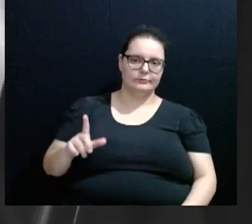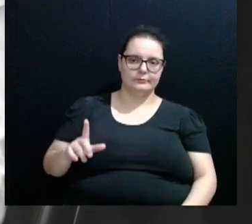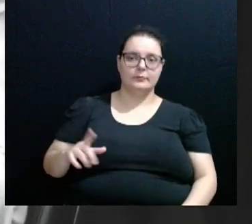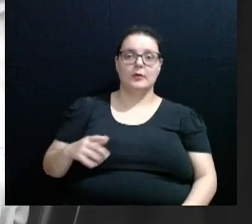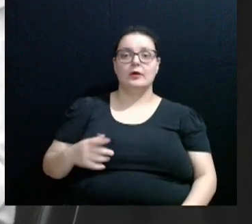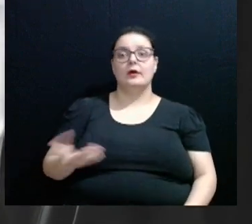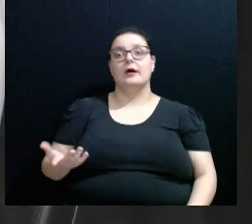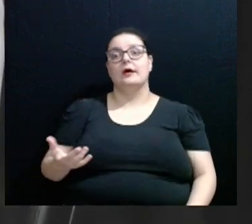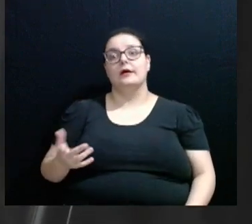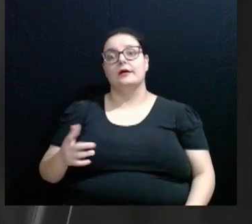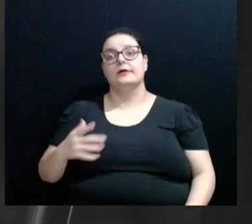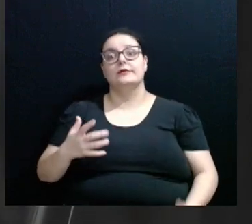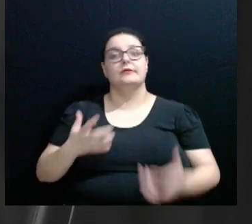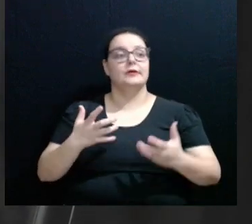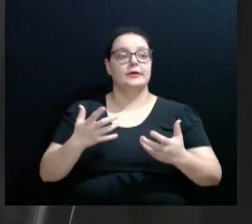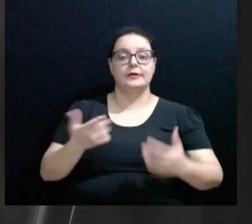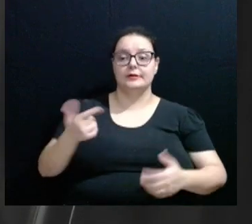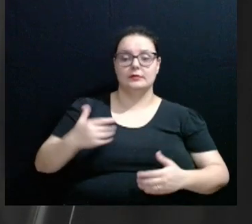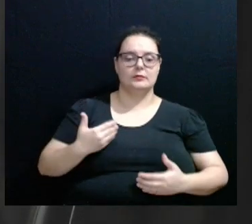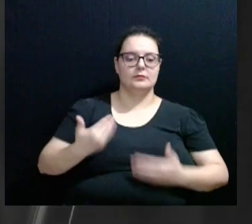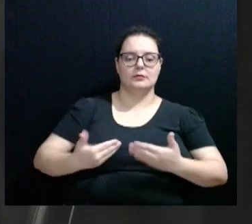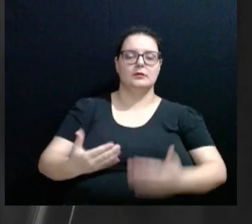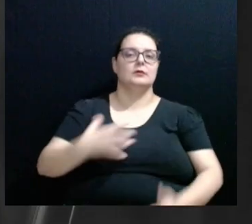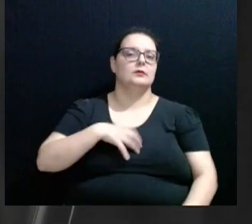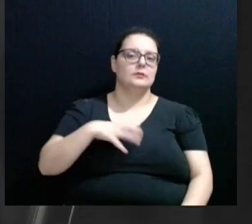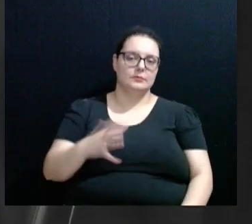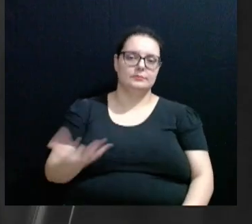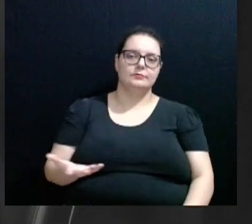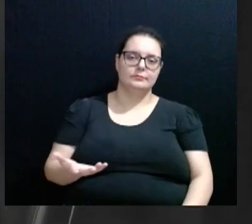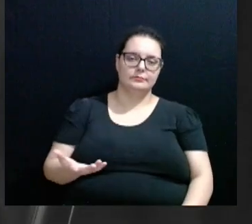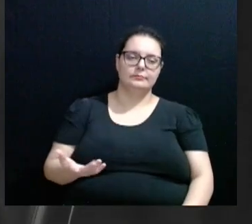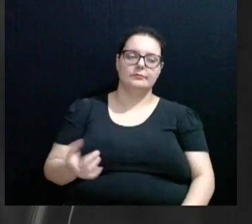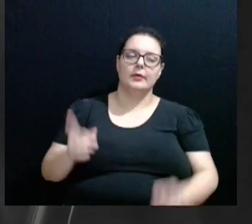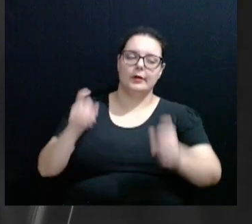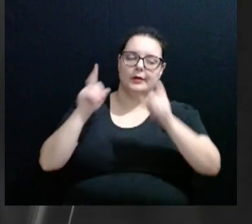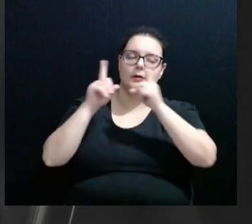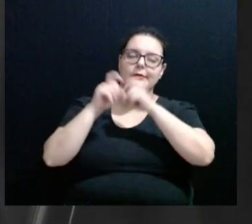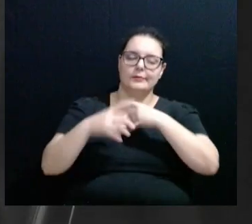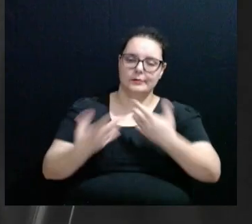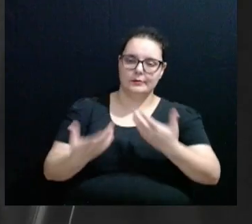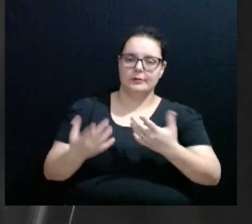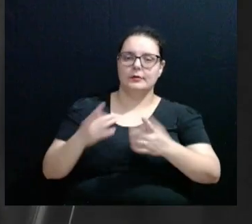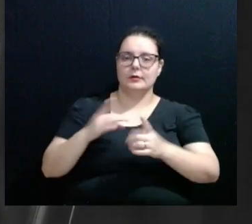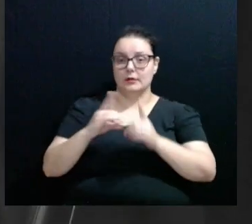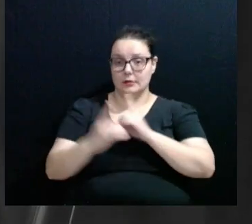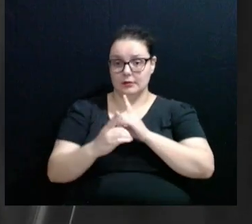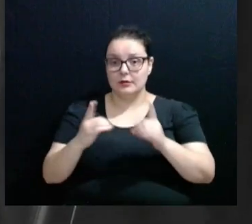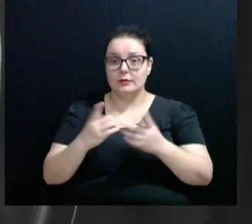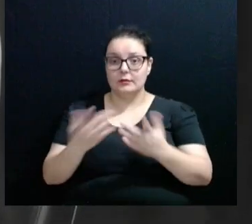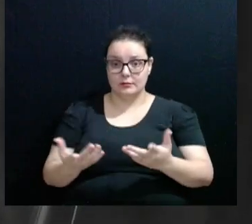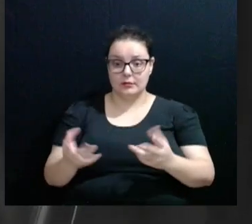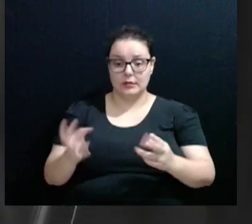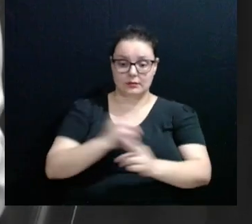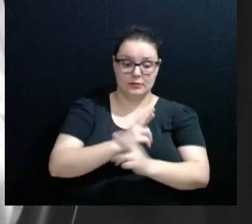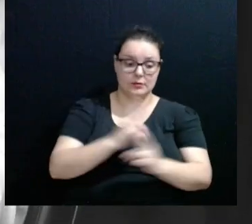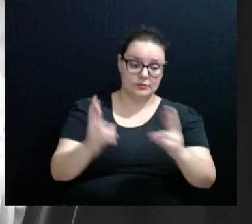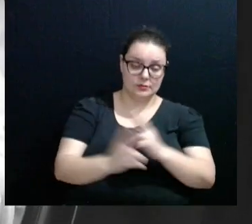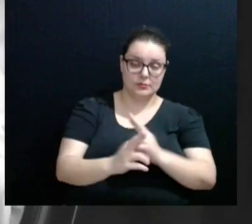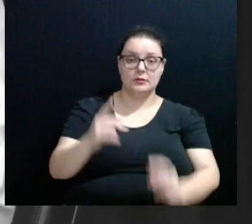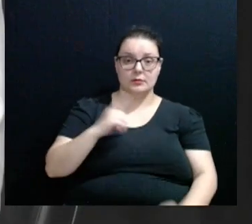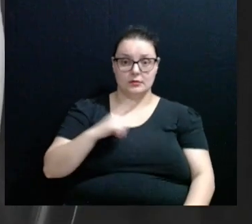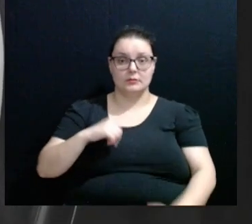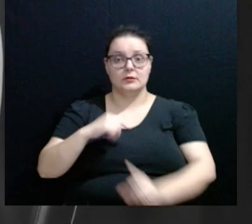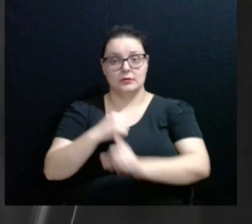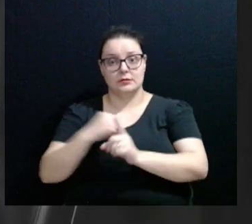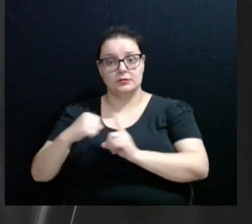porque a gente vai querer se manter. Então, é muito dinâmico as relações que você tem na